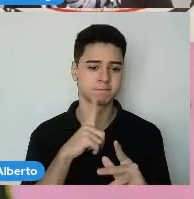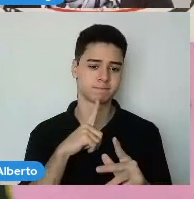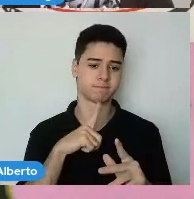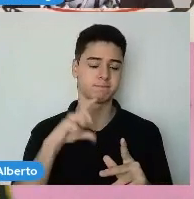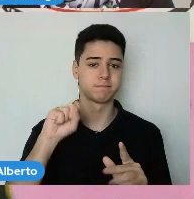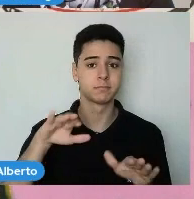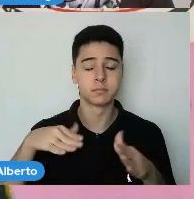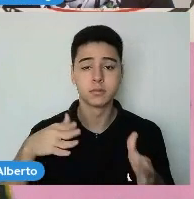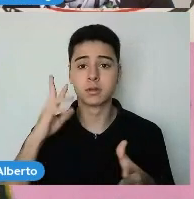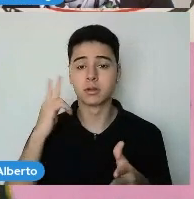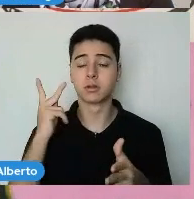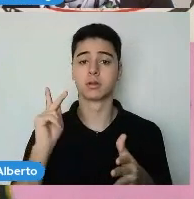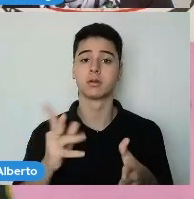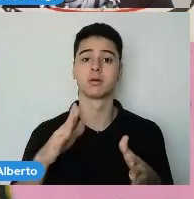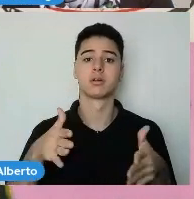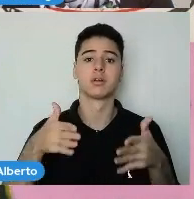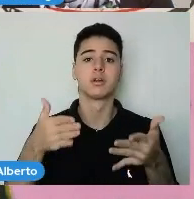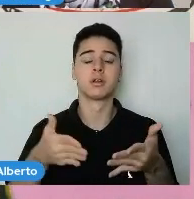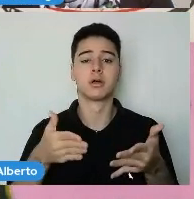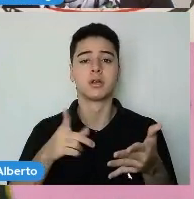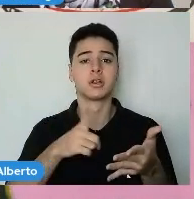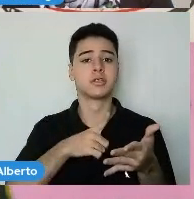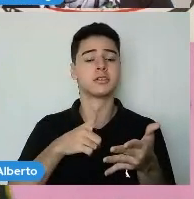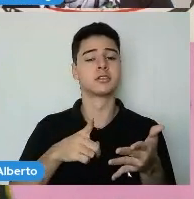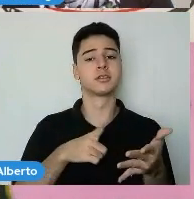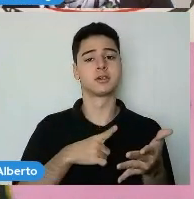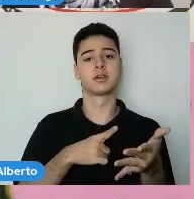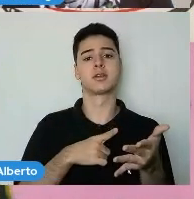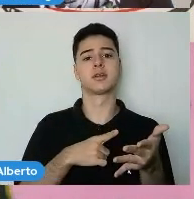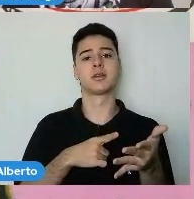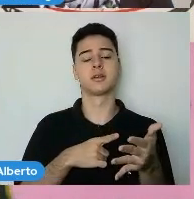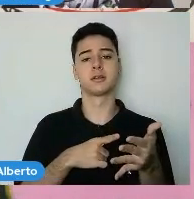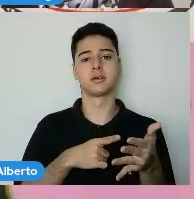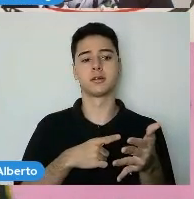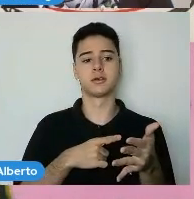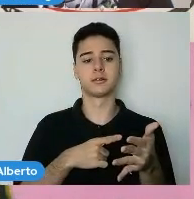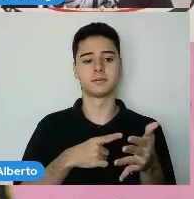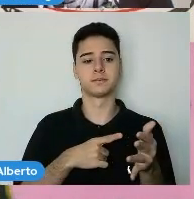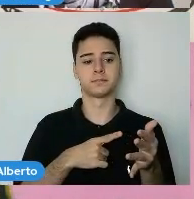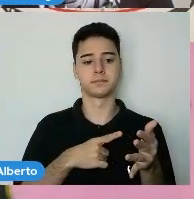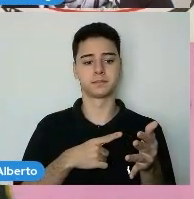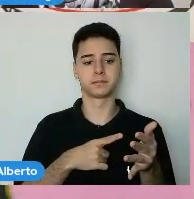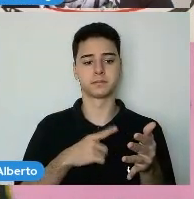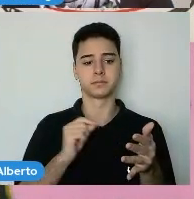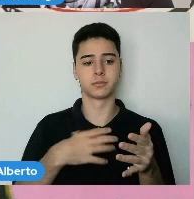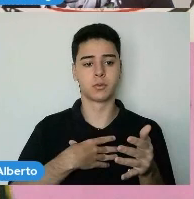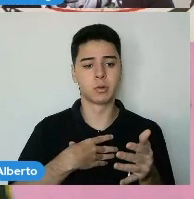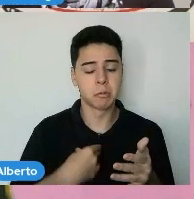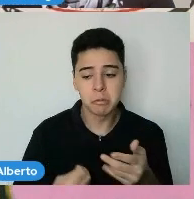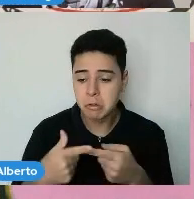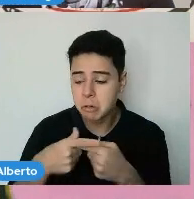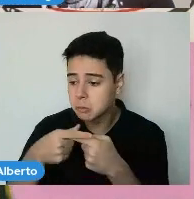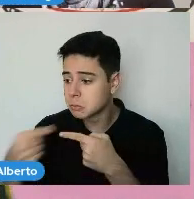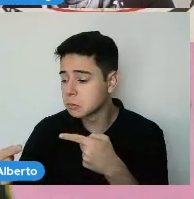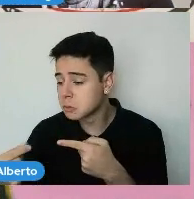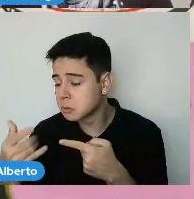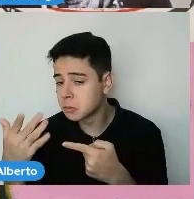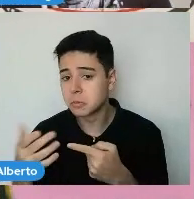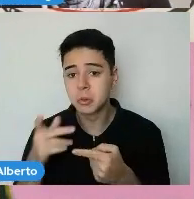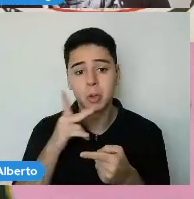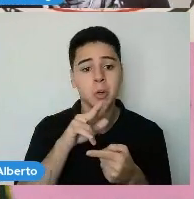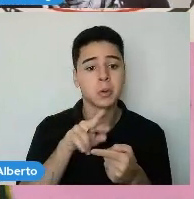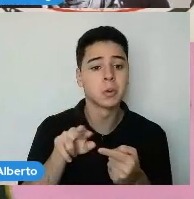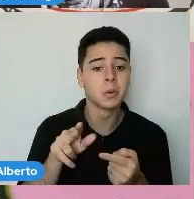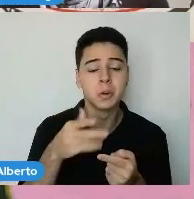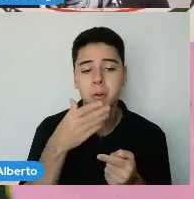história, né? De ter a coisa do filho que desapareceu, do